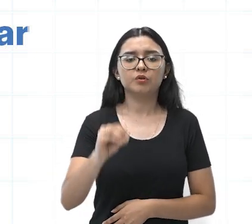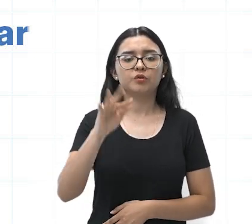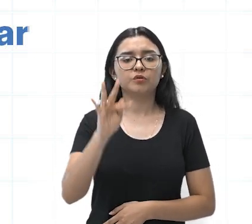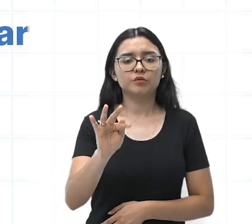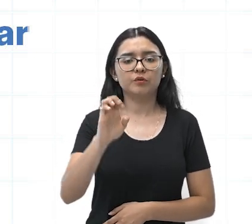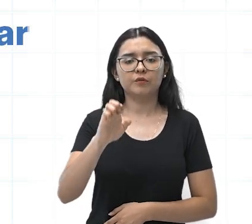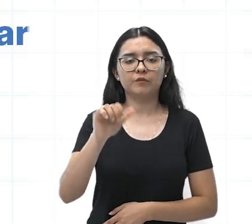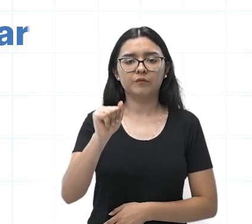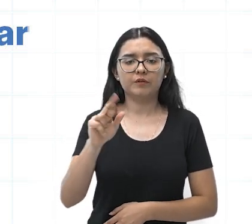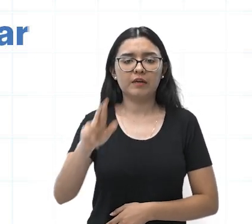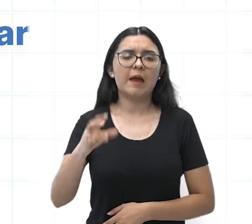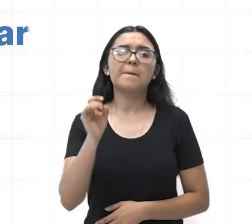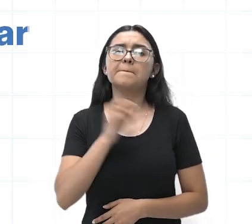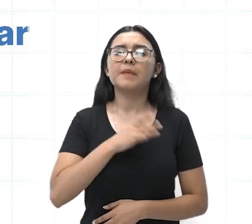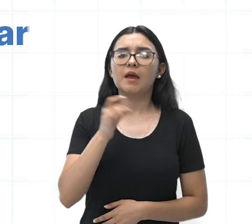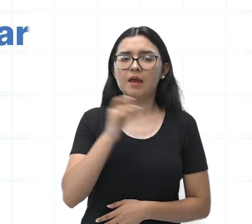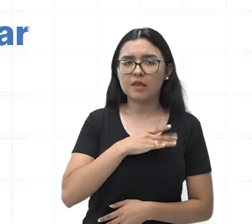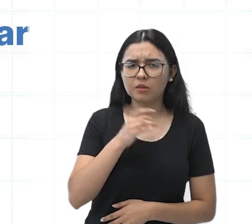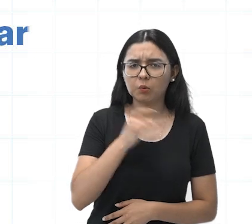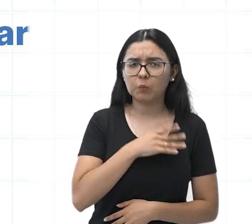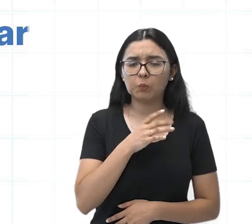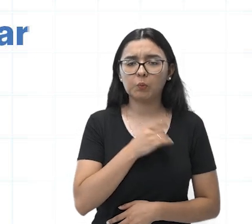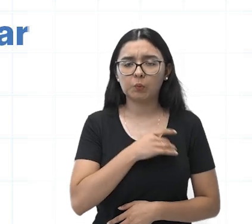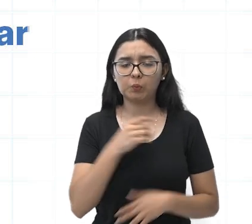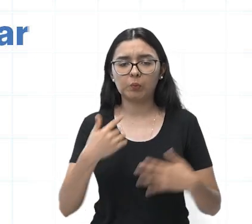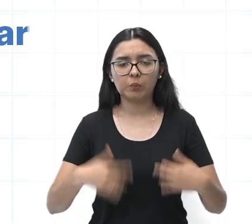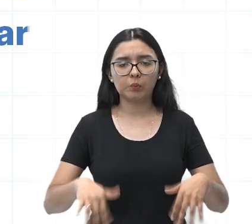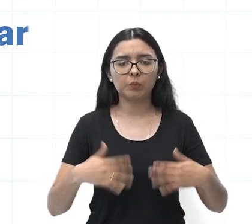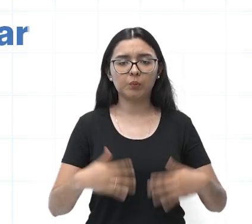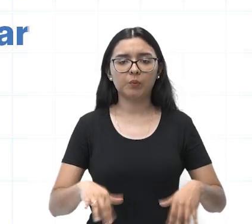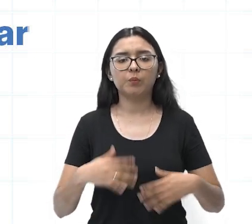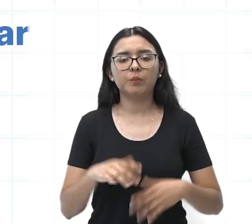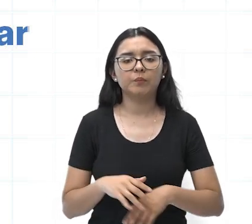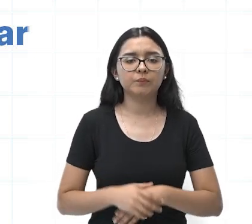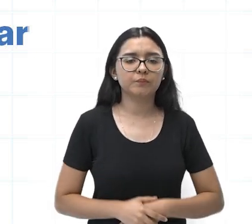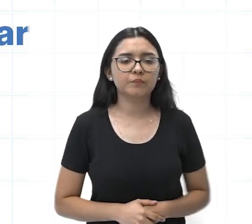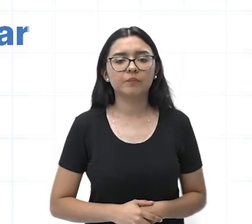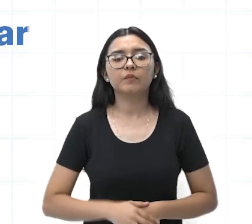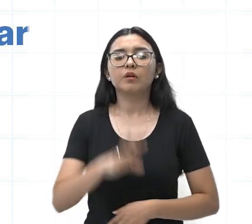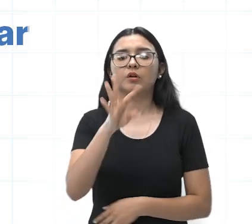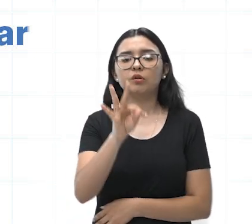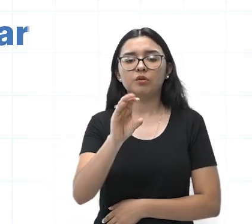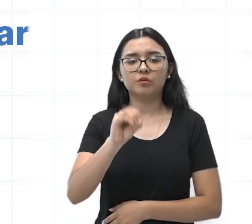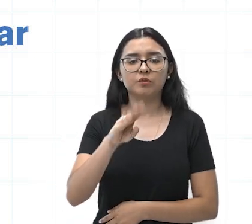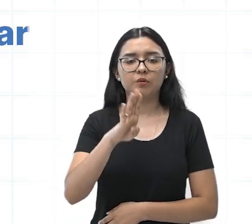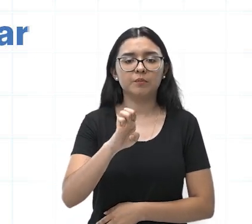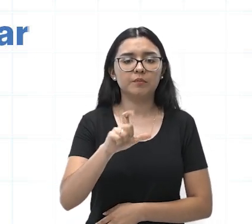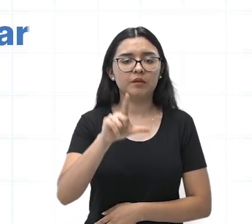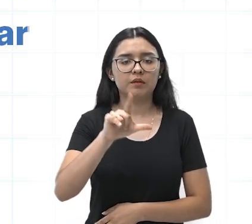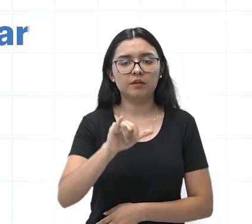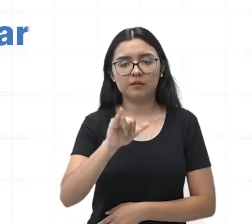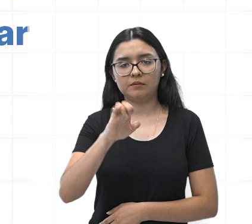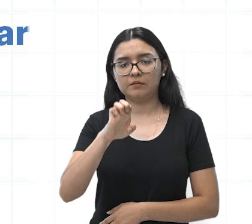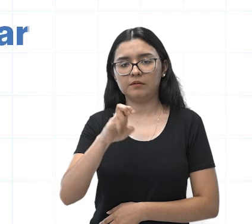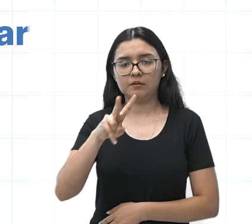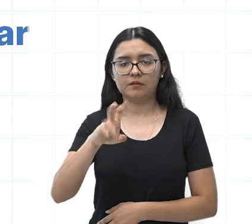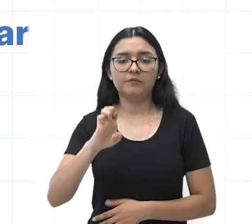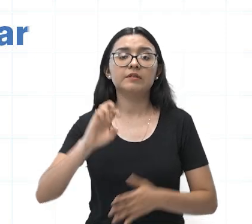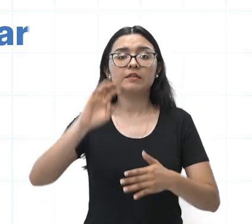to fear é temer ou ter medo, né? Nesse caso aqui, temer, to fear. To believe